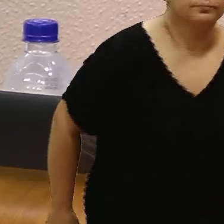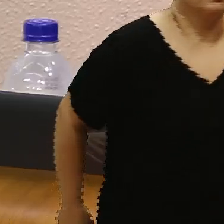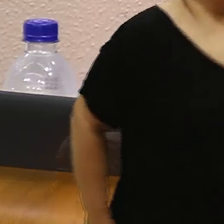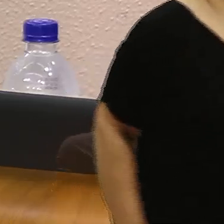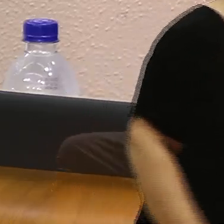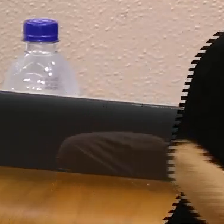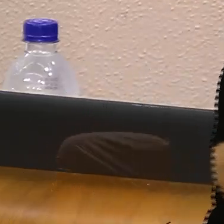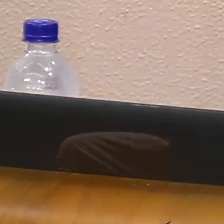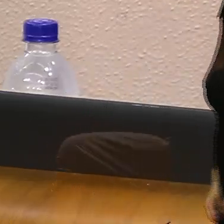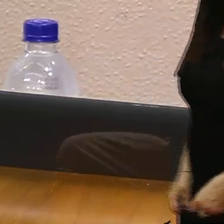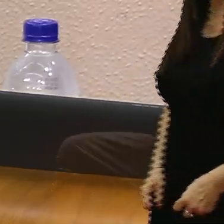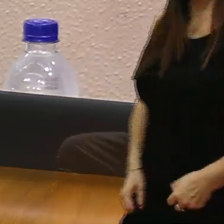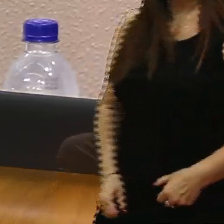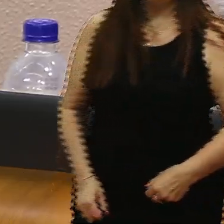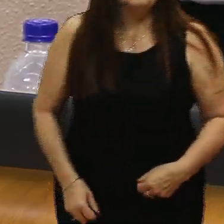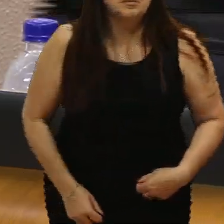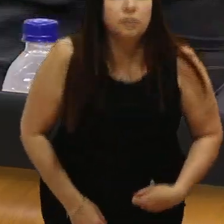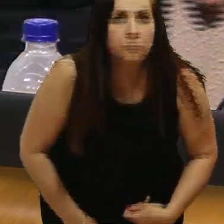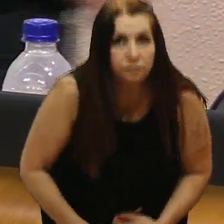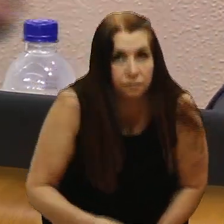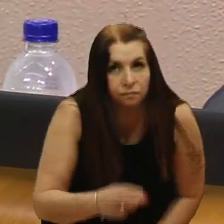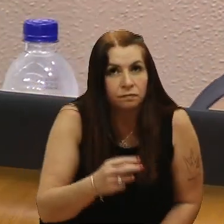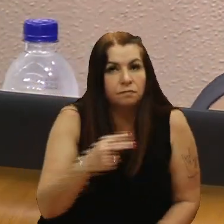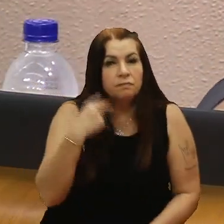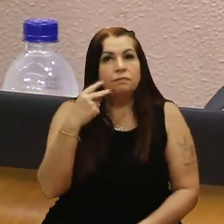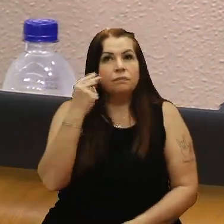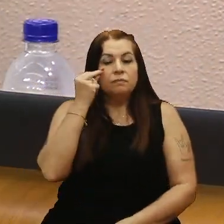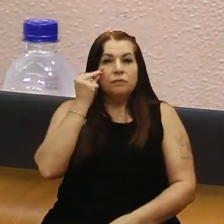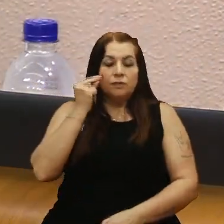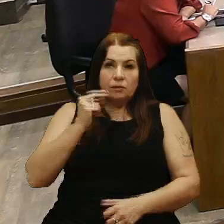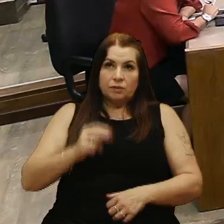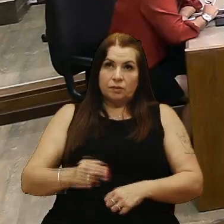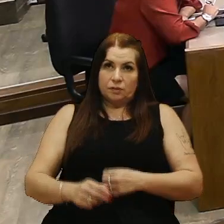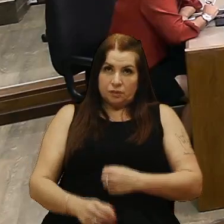Com a palavra, vereador Cláudio Libardi.